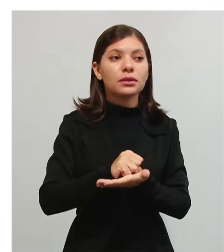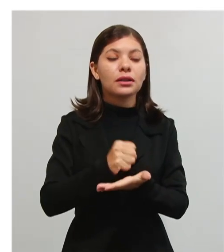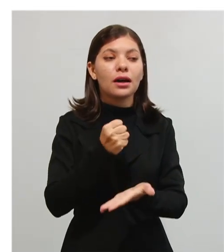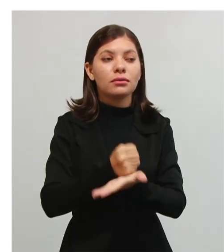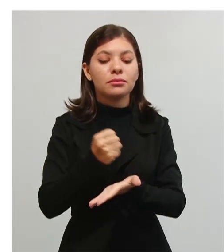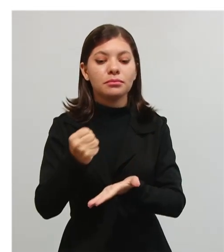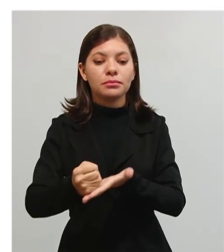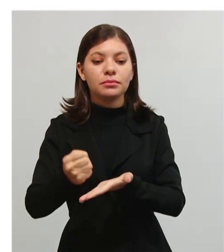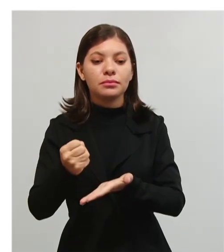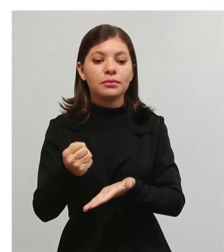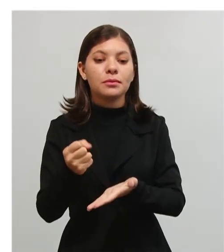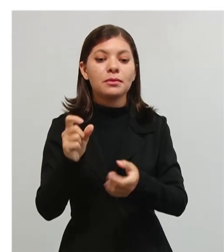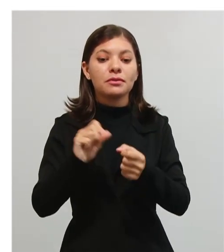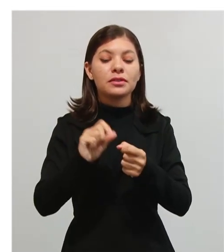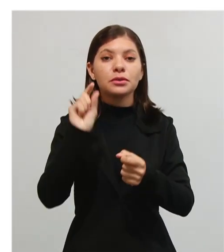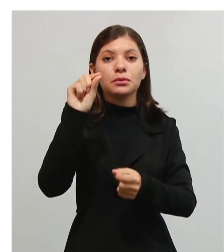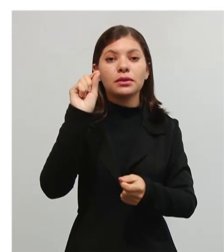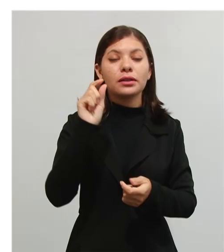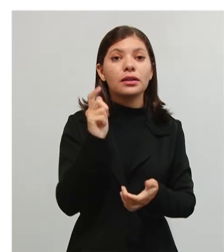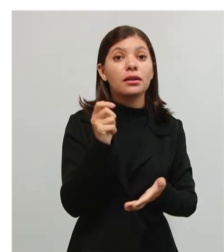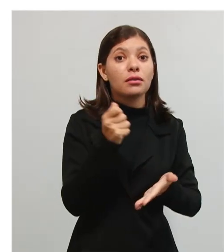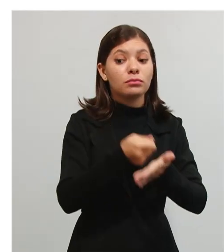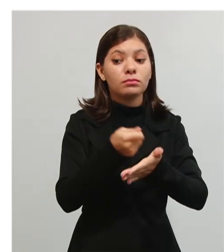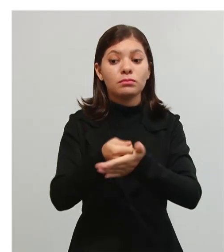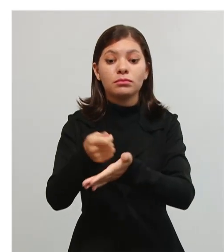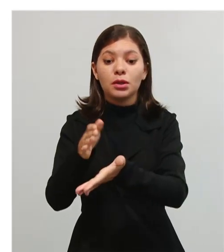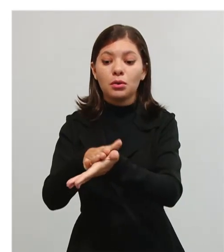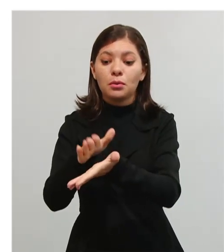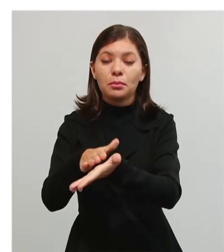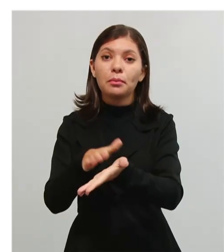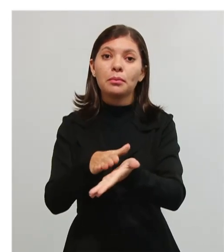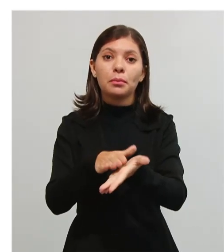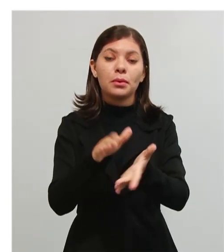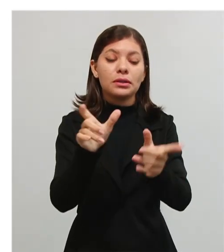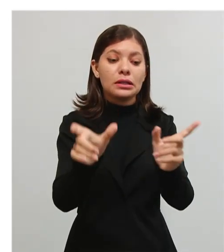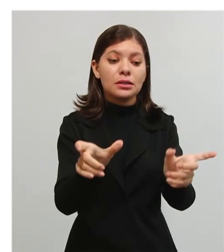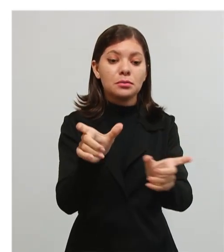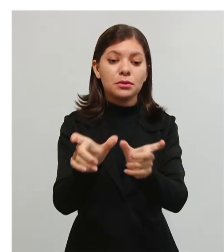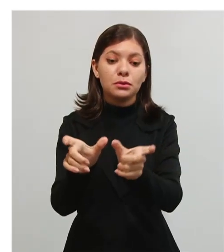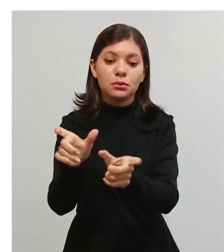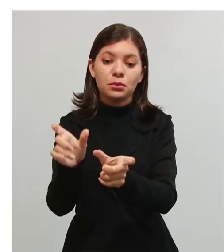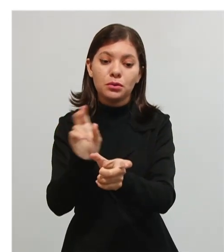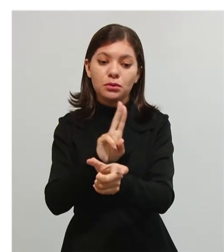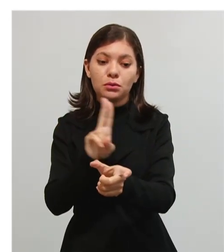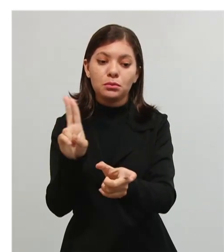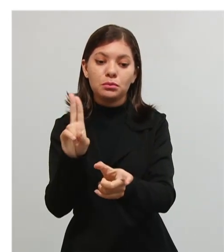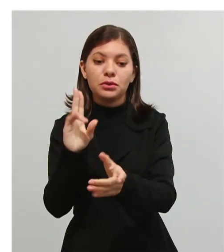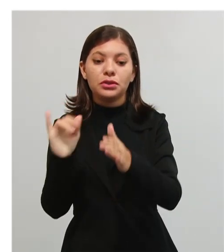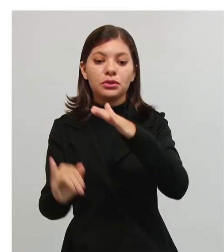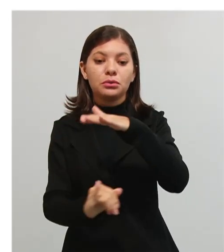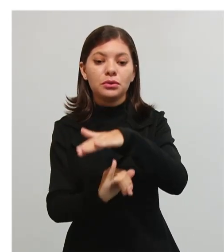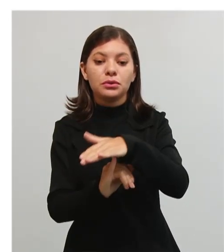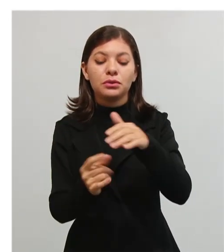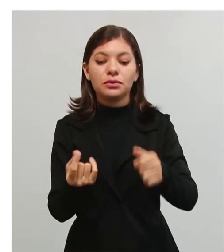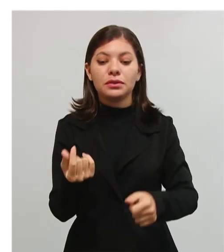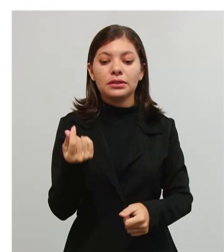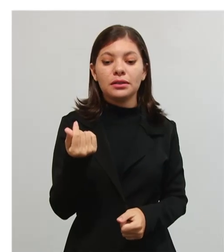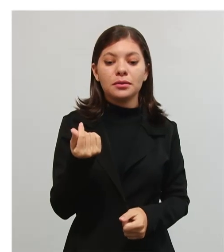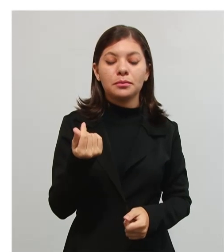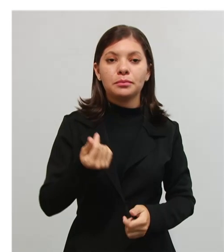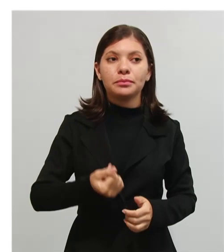cobrança de dívidas em nome de outras empresas ou instituições financeiras. Vamos